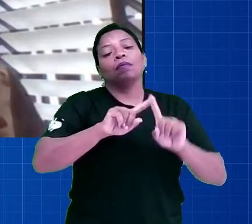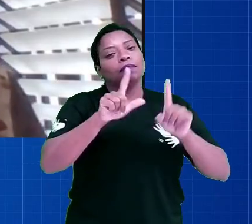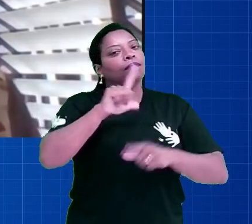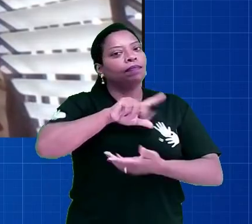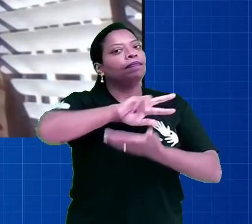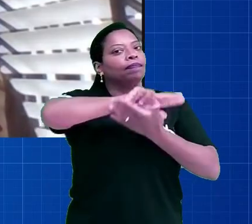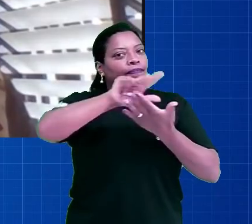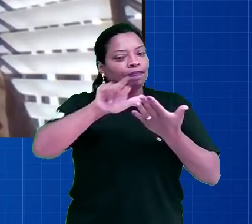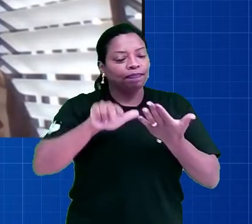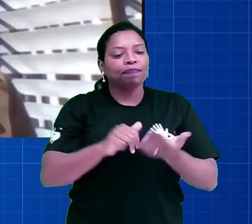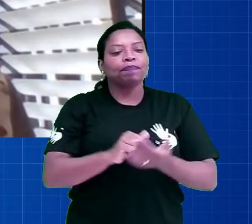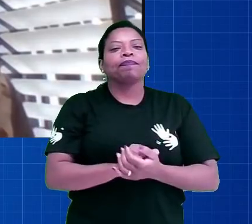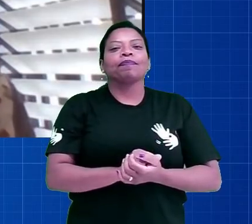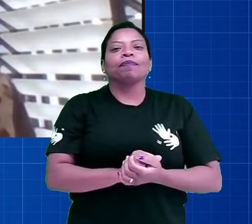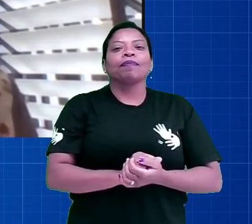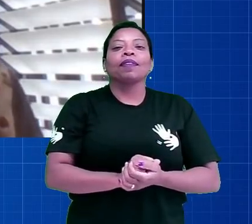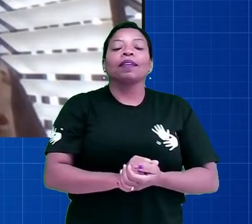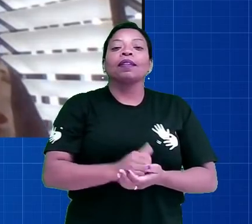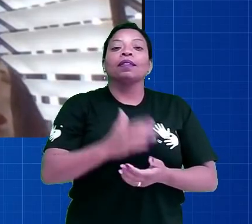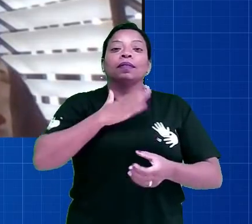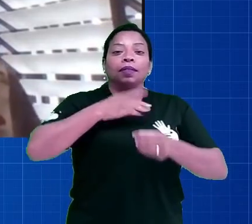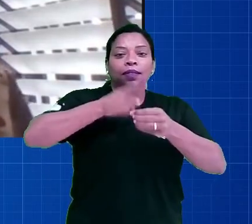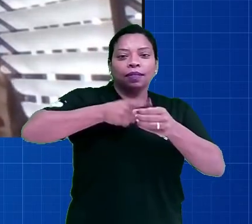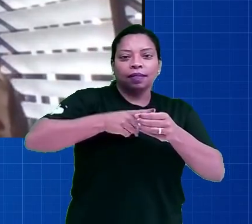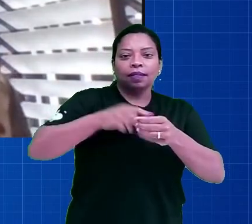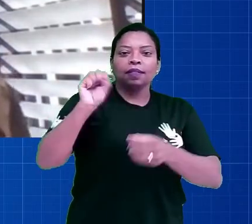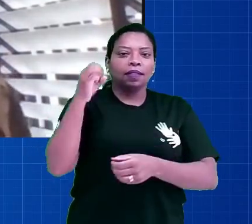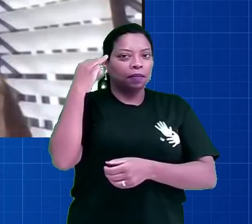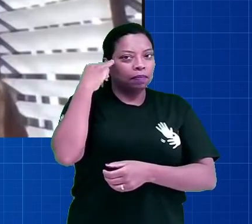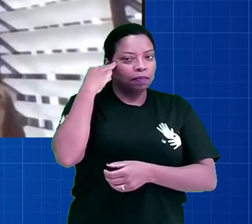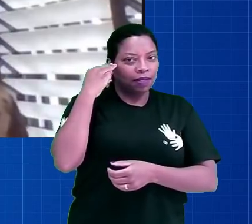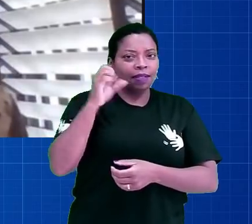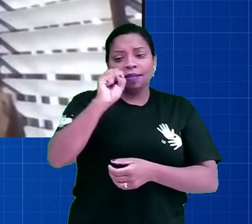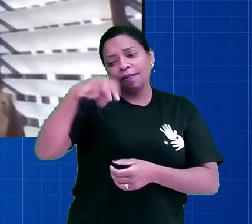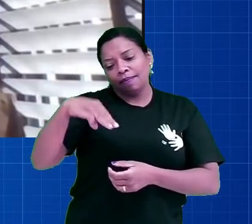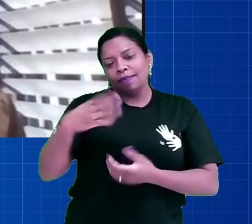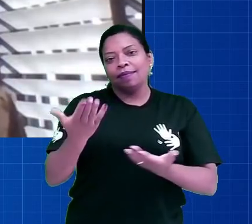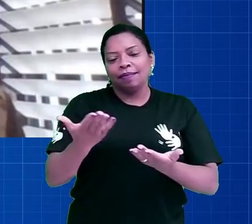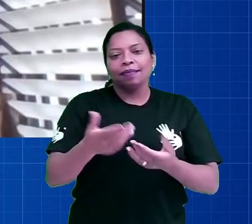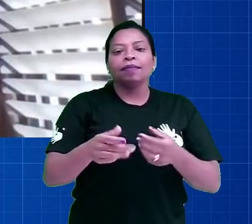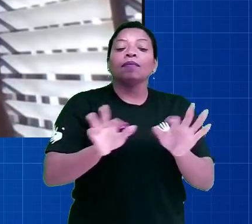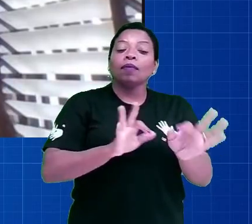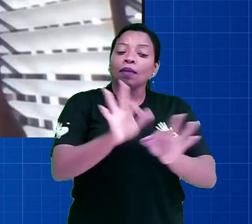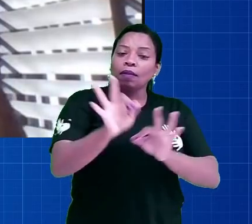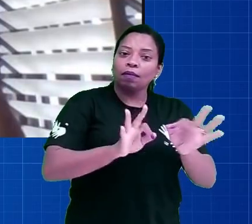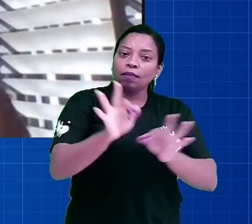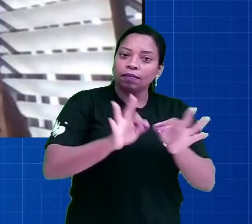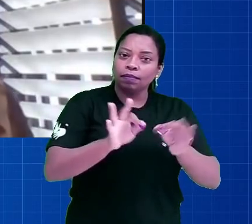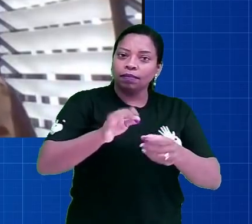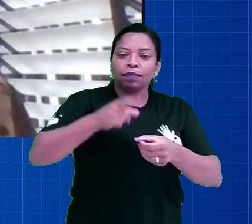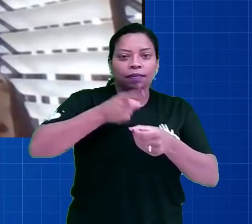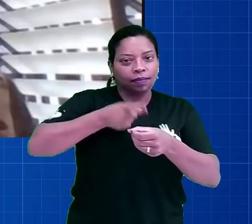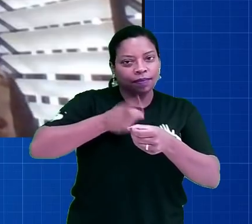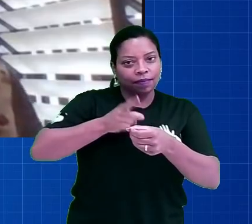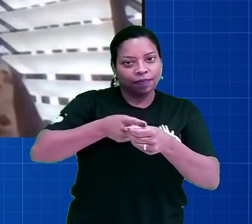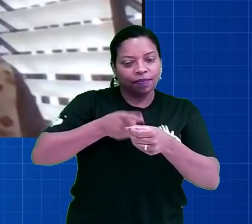exemplos, mas nós temos N situações. Então, eu estava até percebendo da cidade da onde eu vim, que é Santa Maria, o próprio